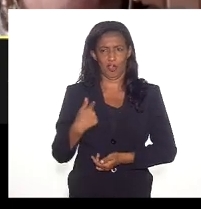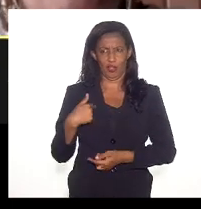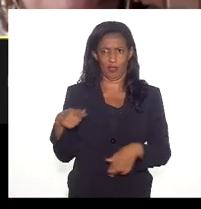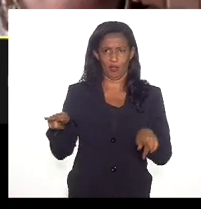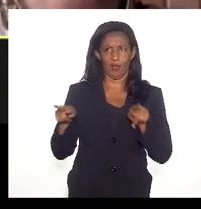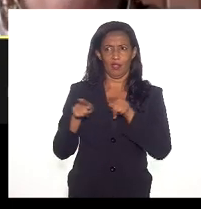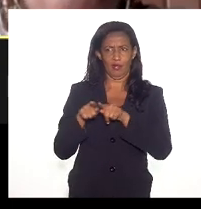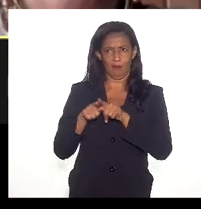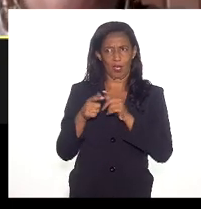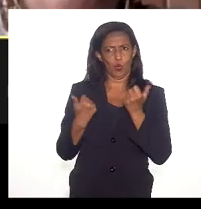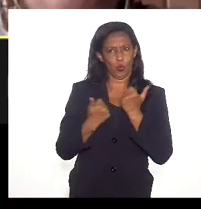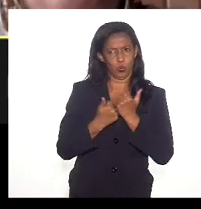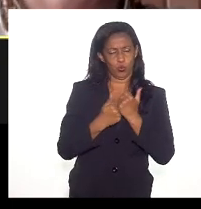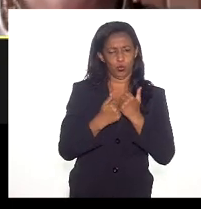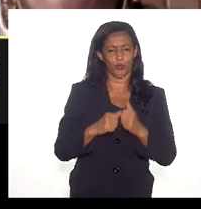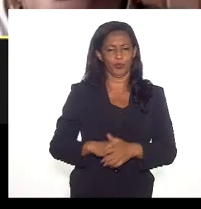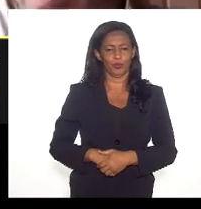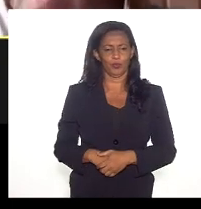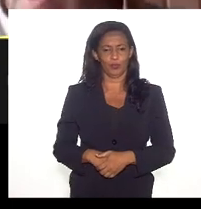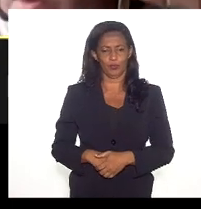também acompanho o relator.